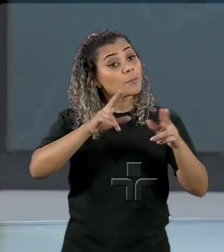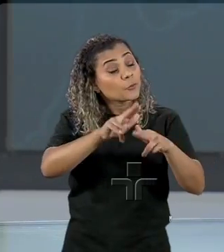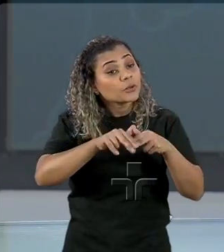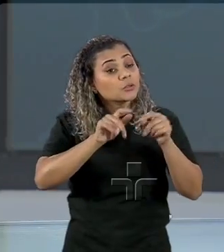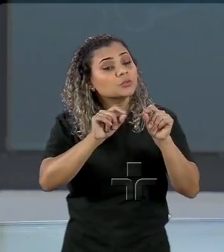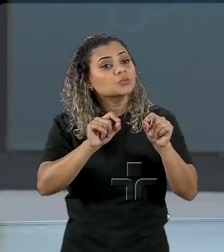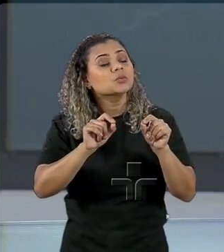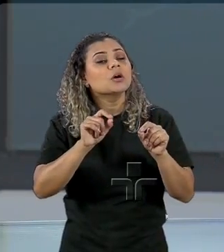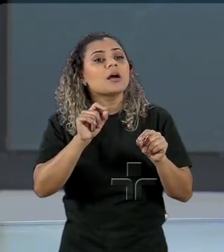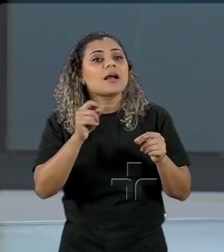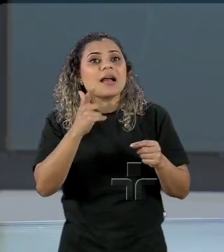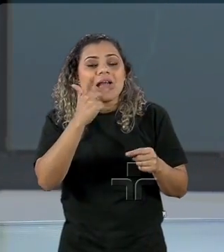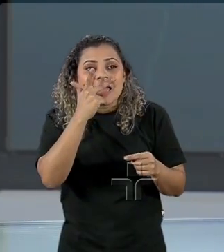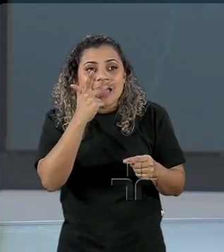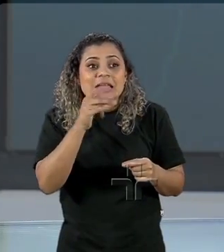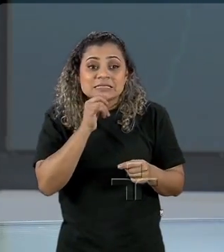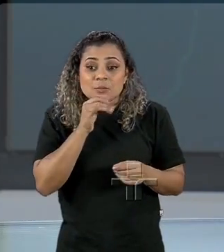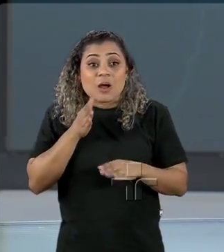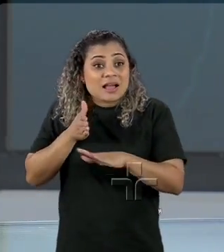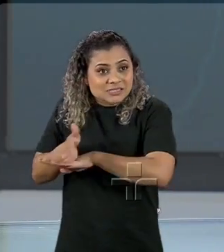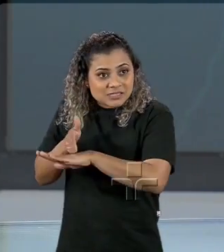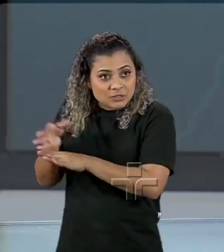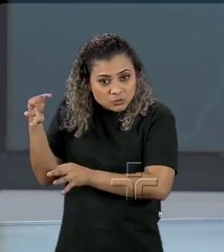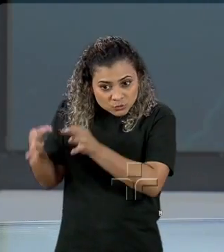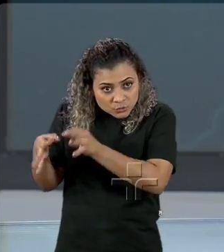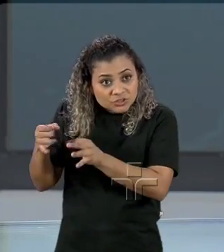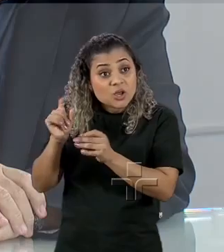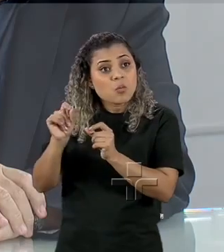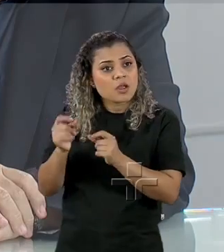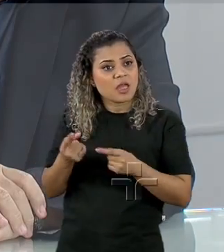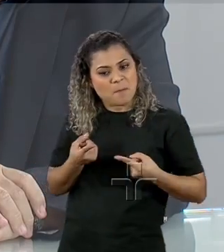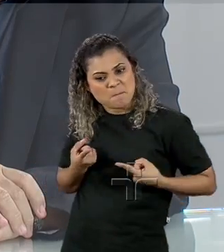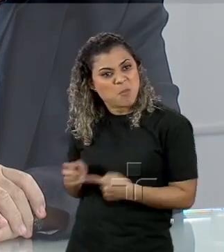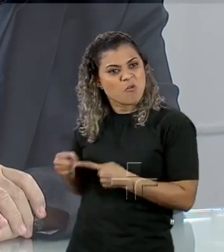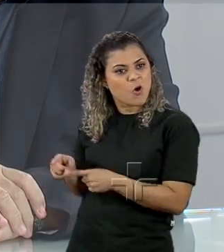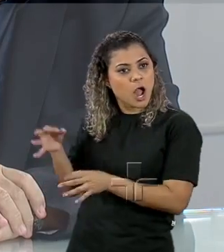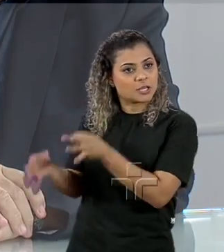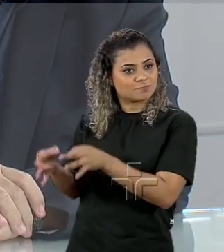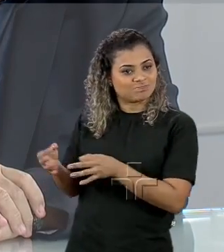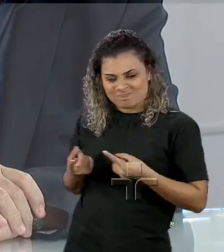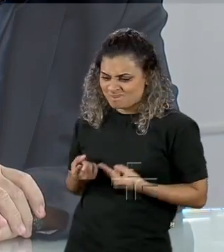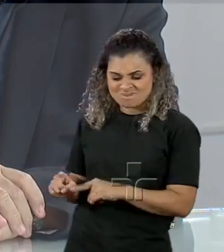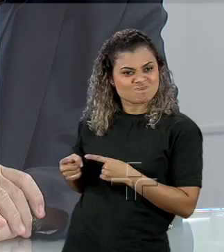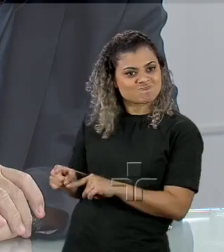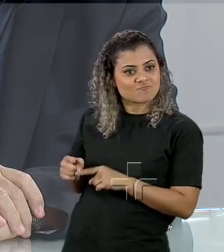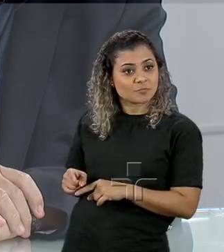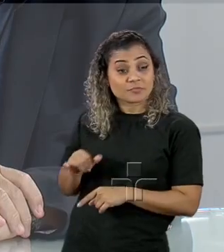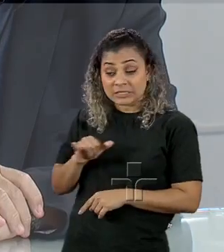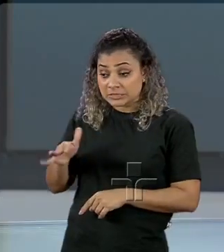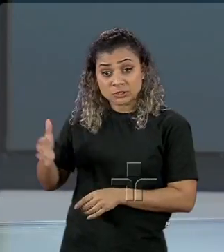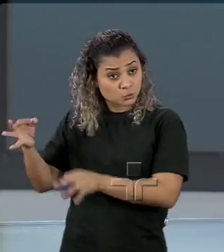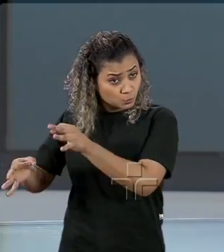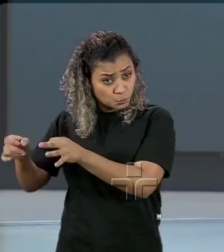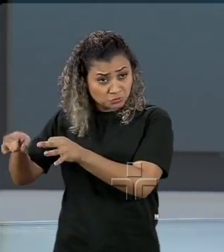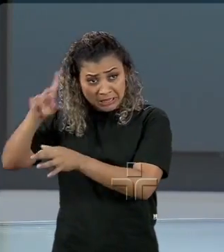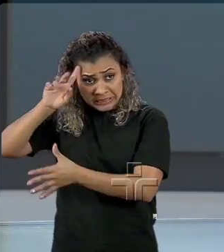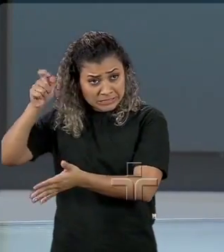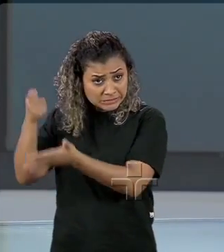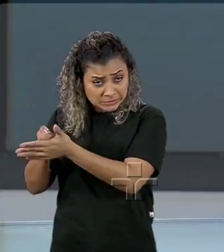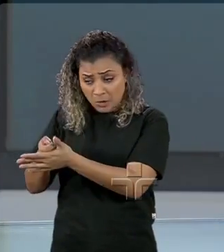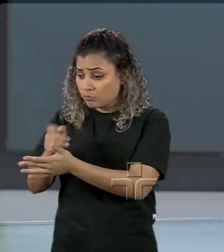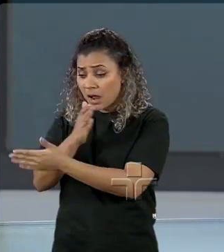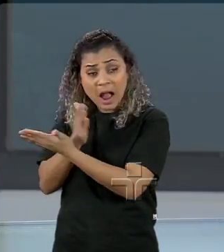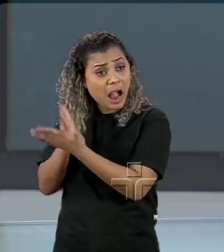garantias é o acesso à jurisdição, é provocar o Poder Judiciário. Então, desde que o Judiciário dê a última palavra,